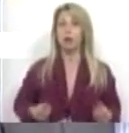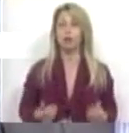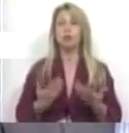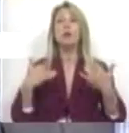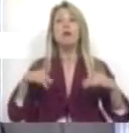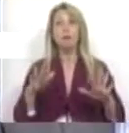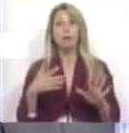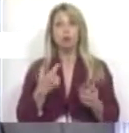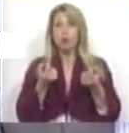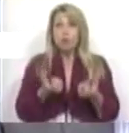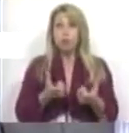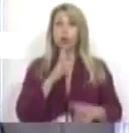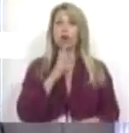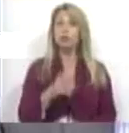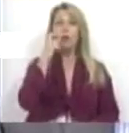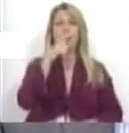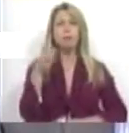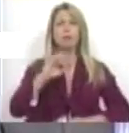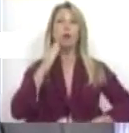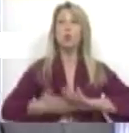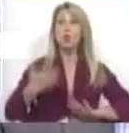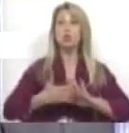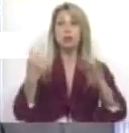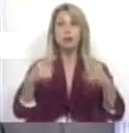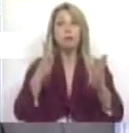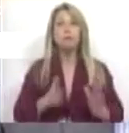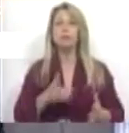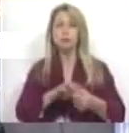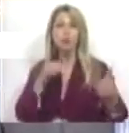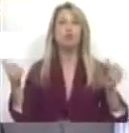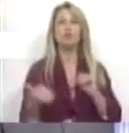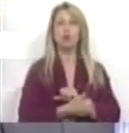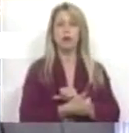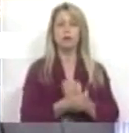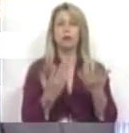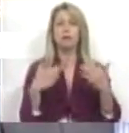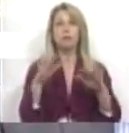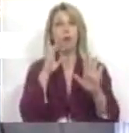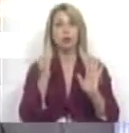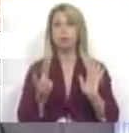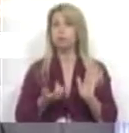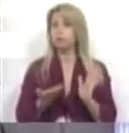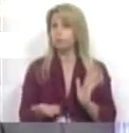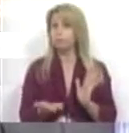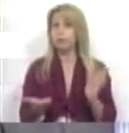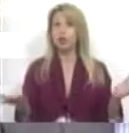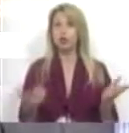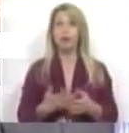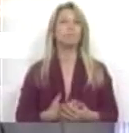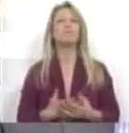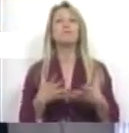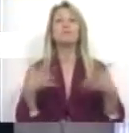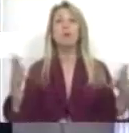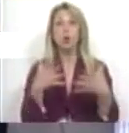as respostas a quem mais urgência tem numa mudança. Mas aqui está uma maioria